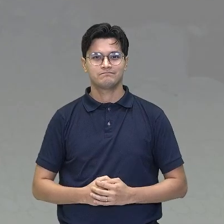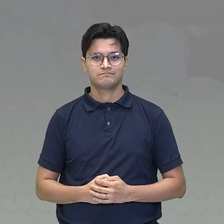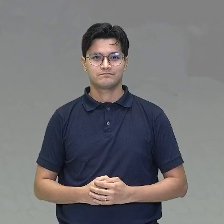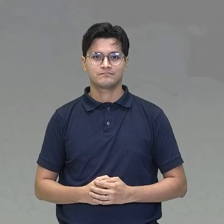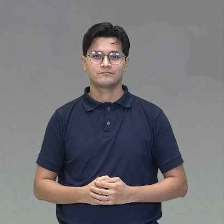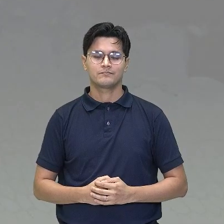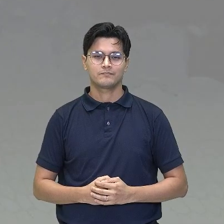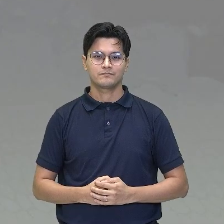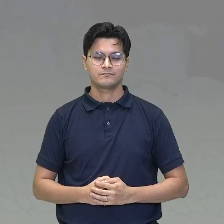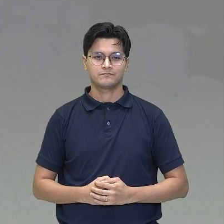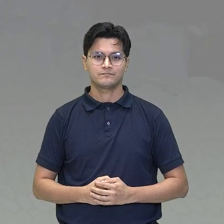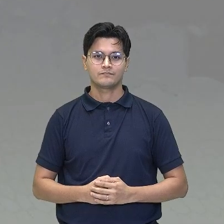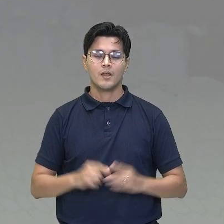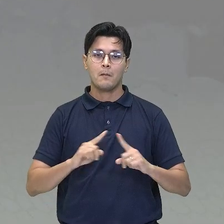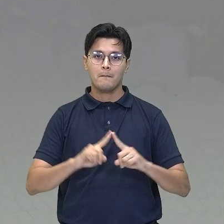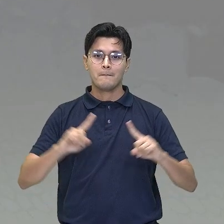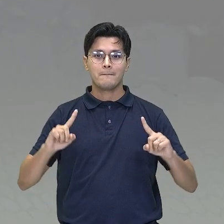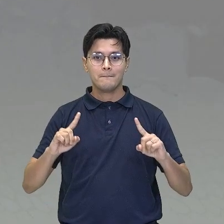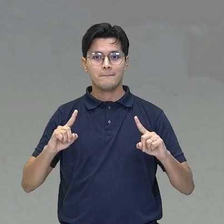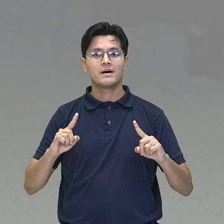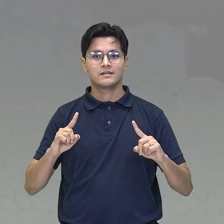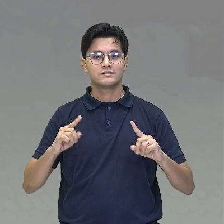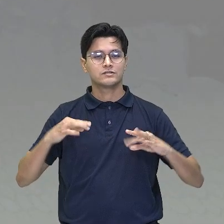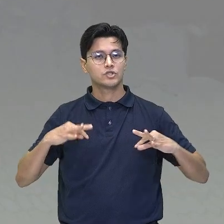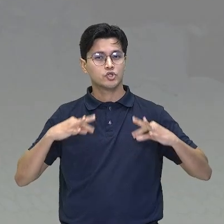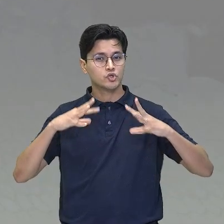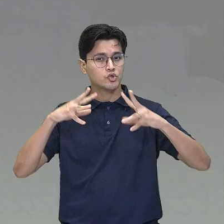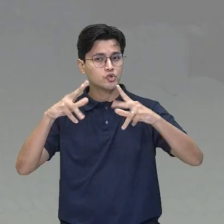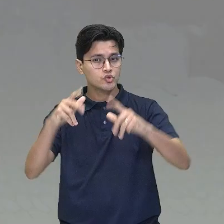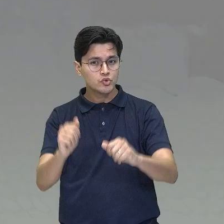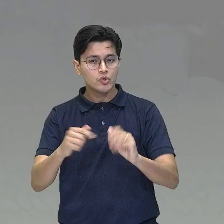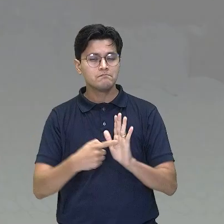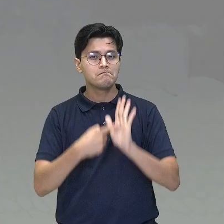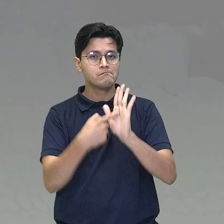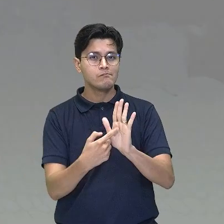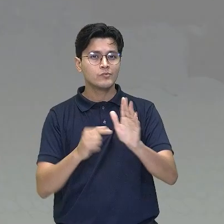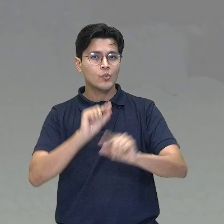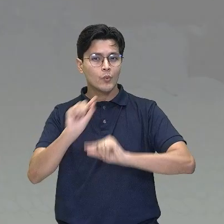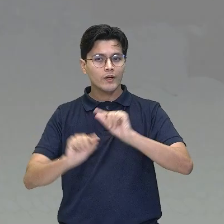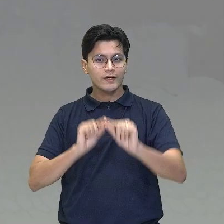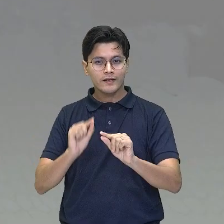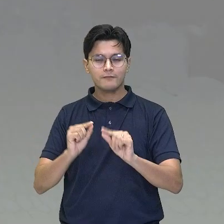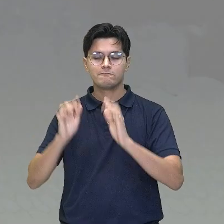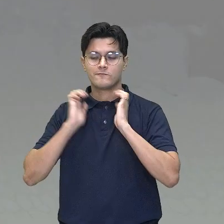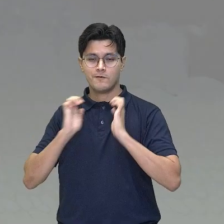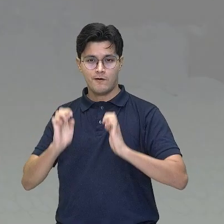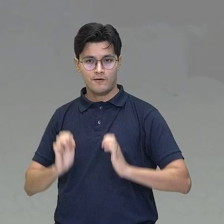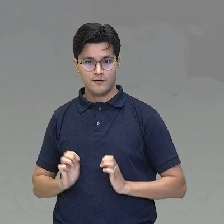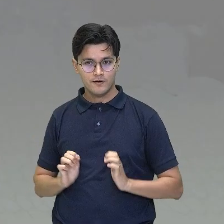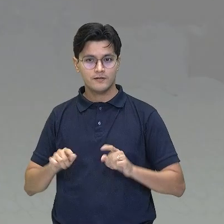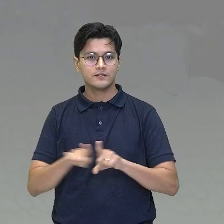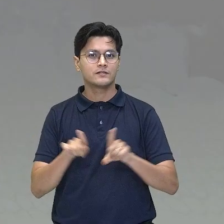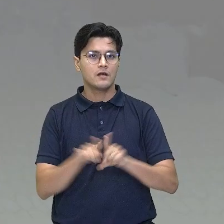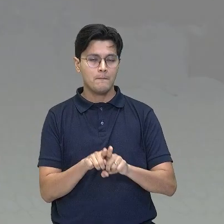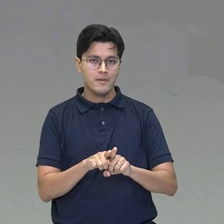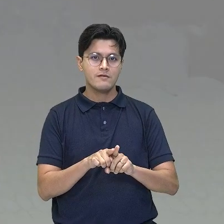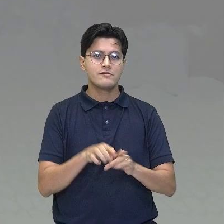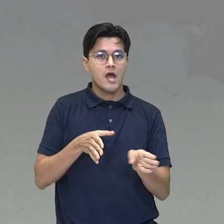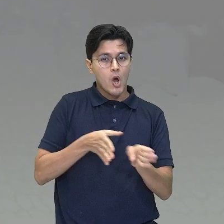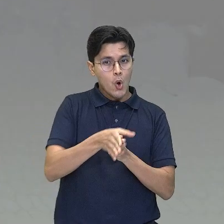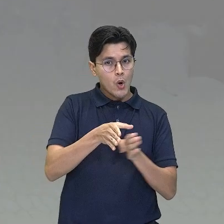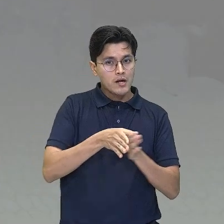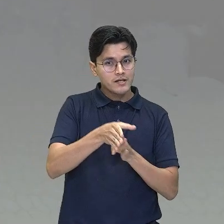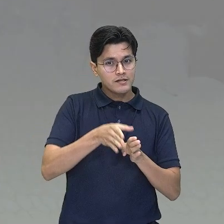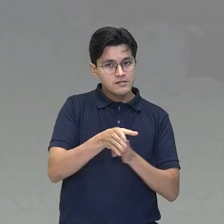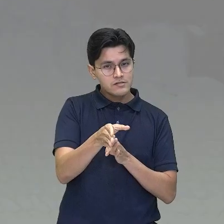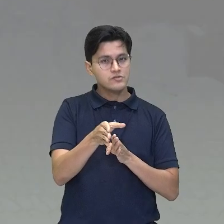de exemplos, né? Mas todos eles nos mostram que a ética e as orientações de vida que a religião